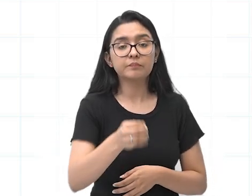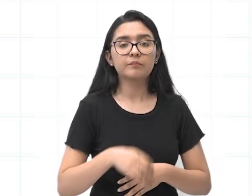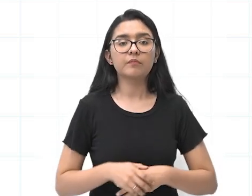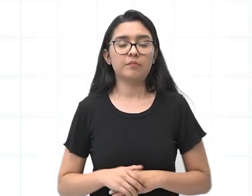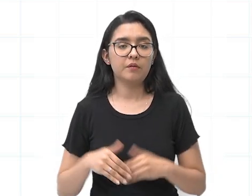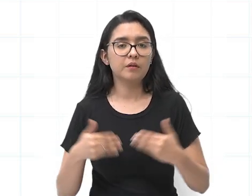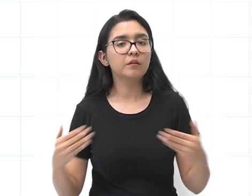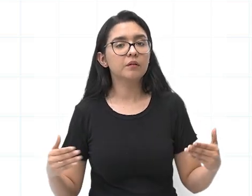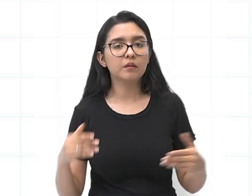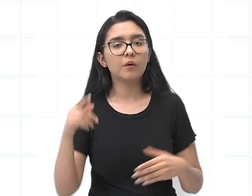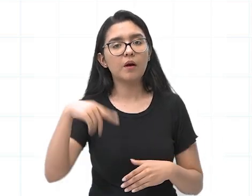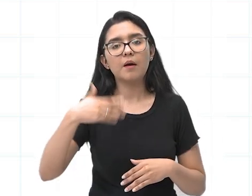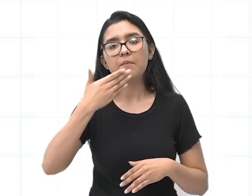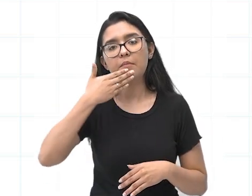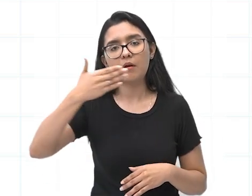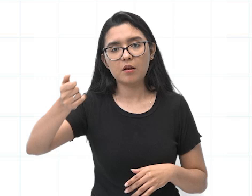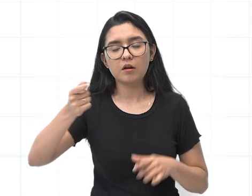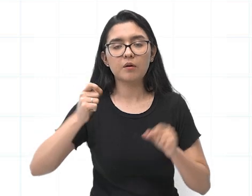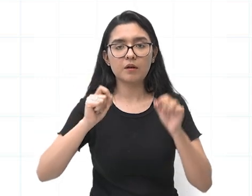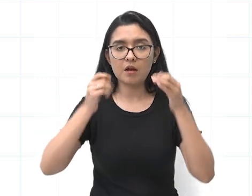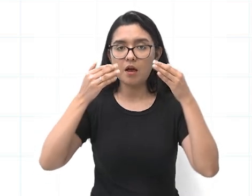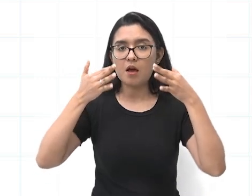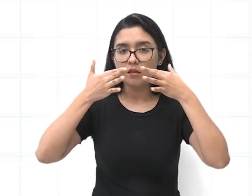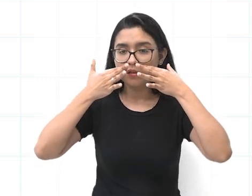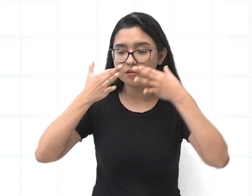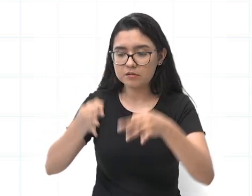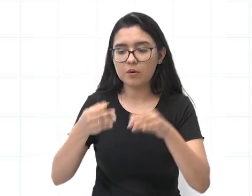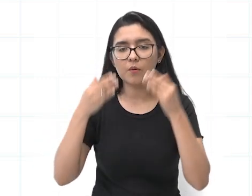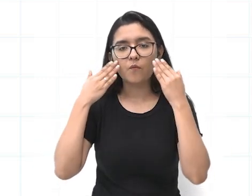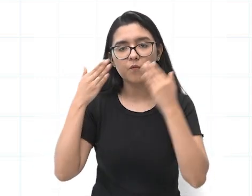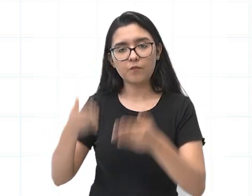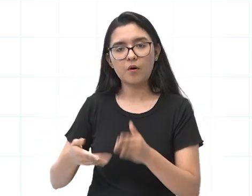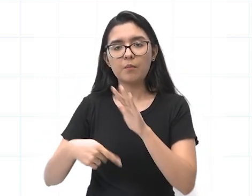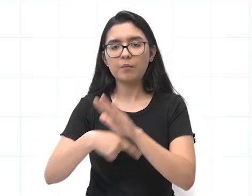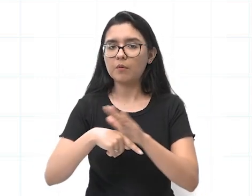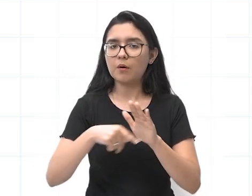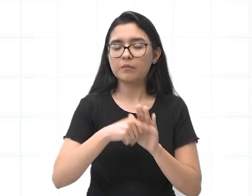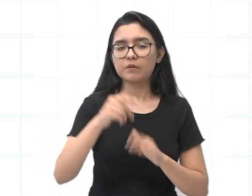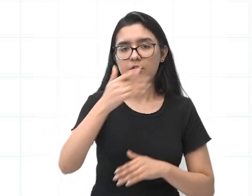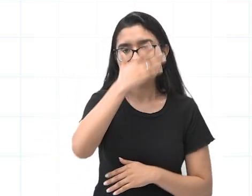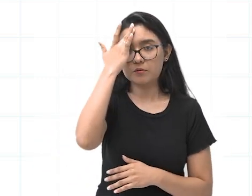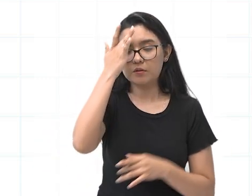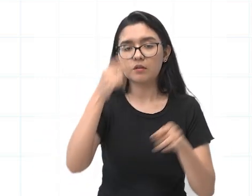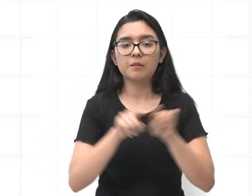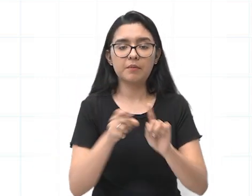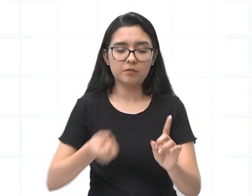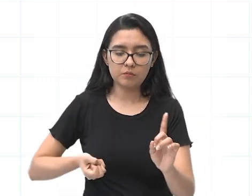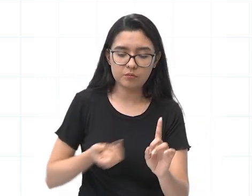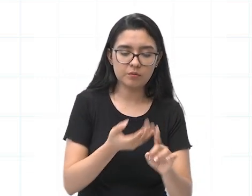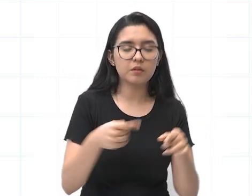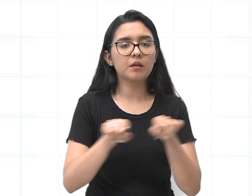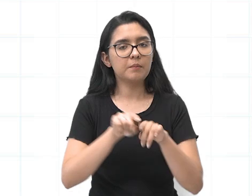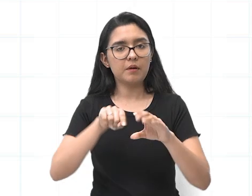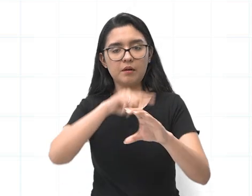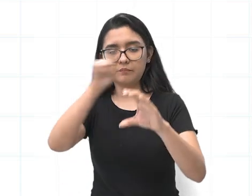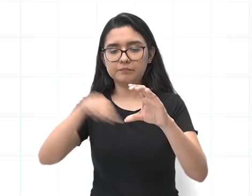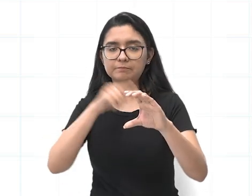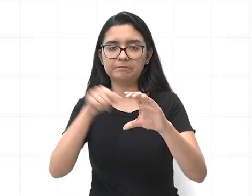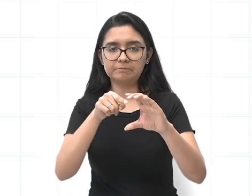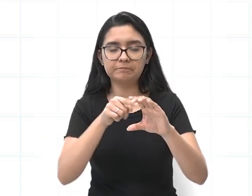mão do nosso atleta, nós temos os dardos, né, que são esses objetos que tem uma pontinha, que é justamente para quando você lançar,